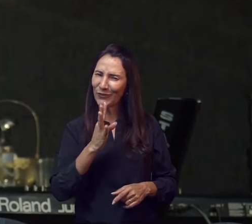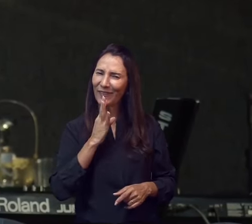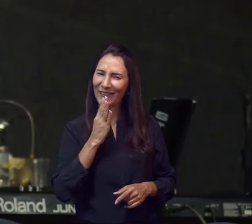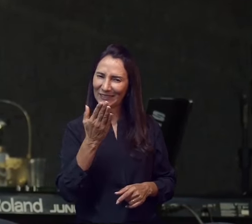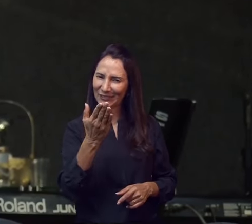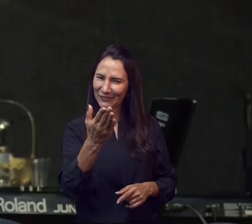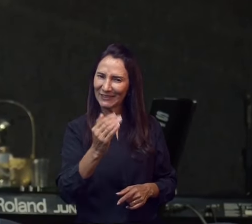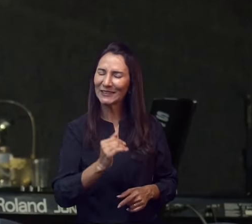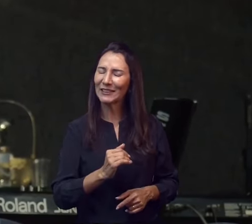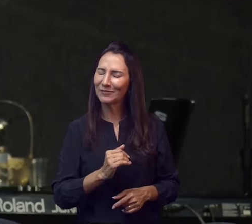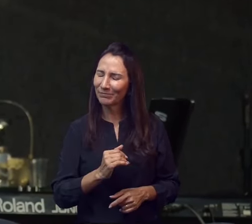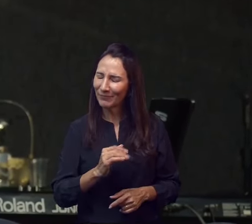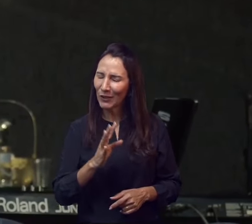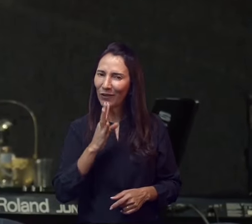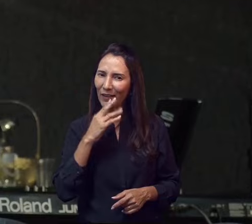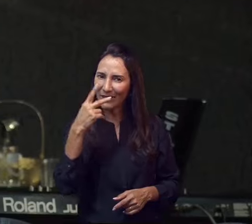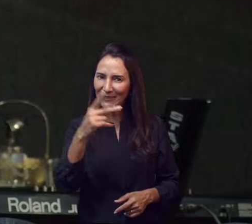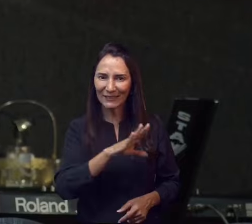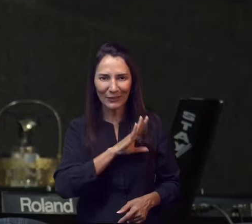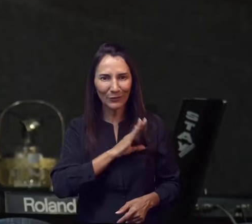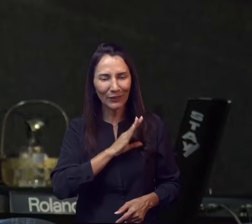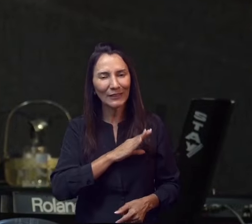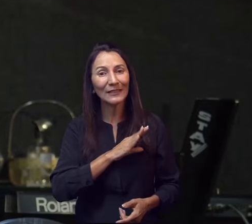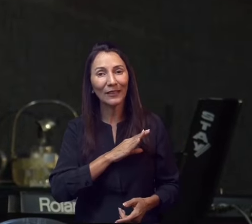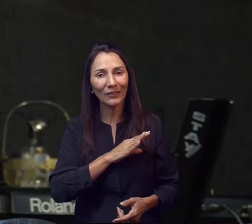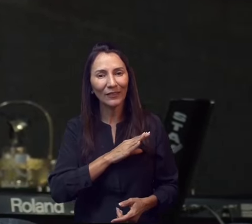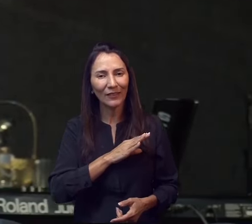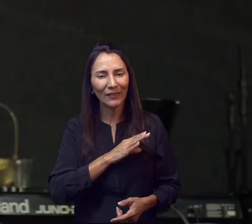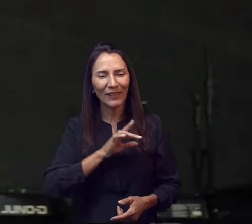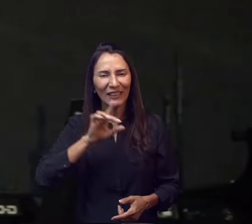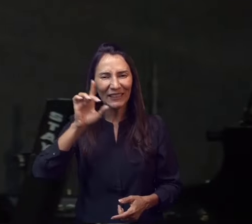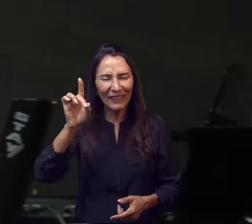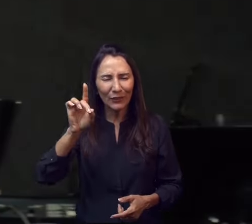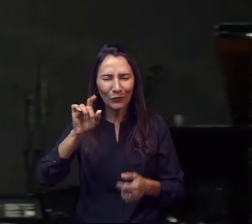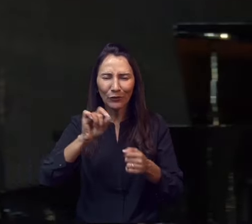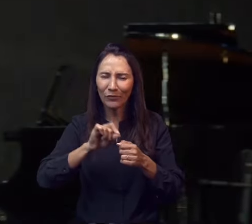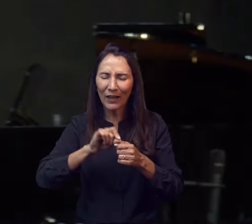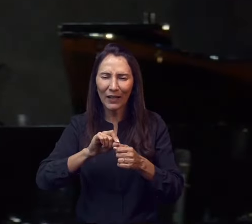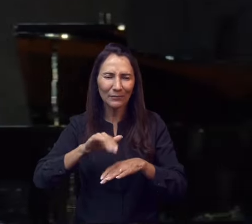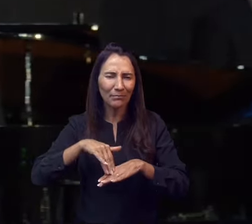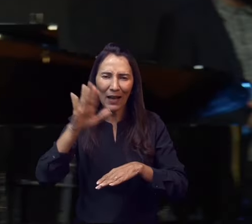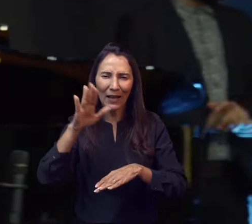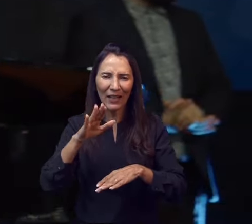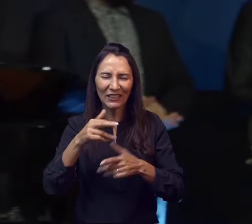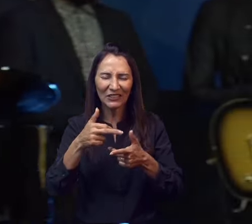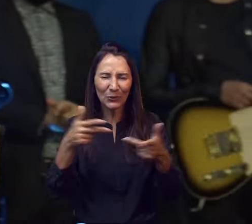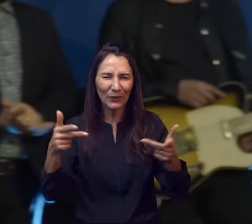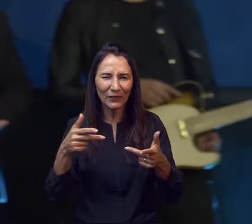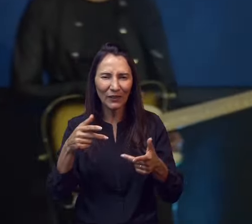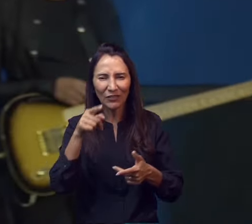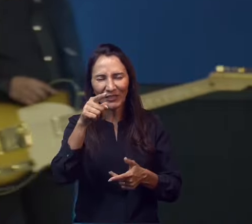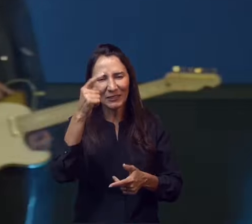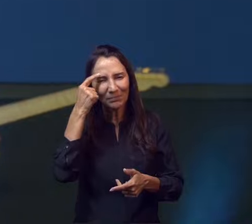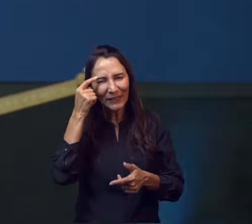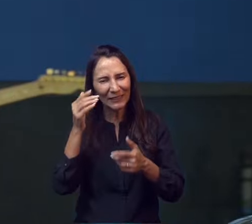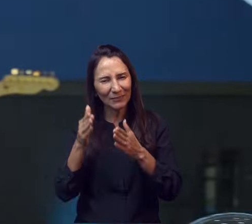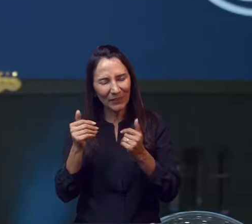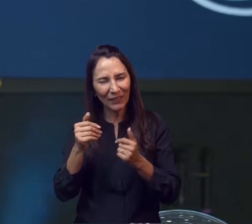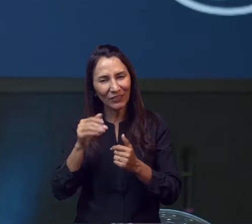teu coração e que faz além do que você tá pensando ou pedindo te trouxe